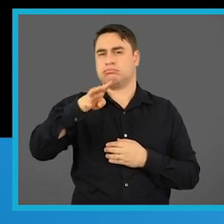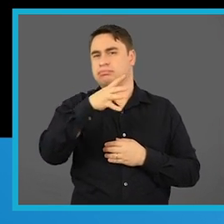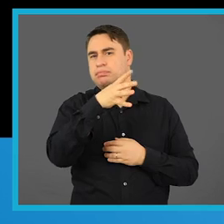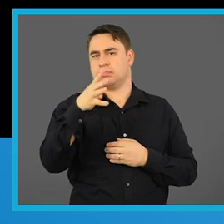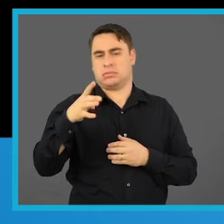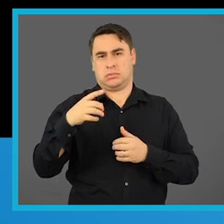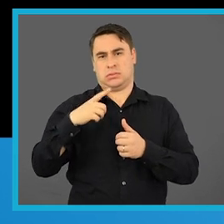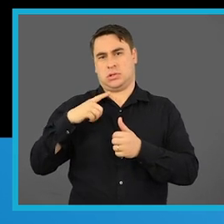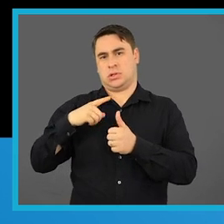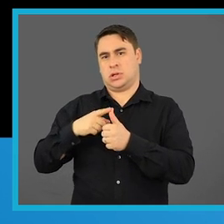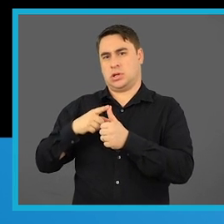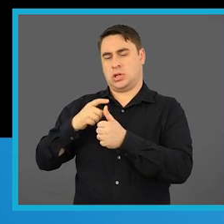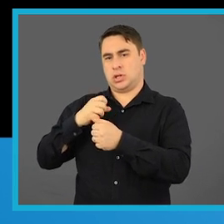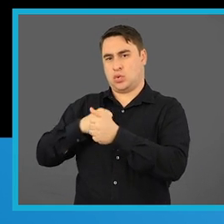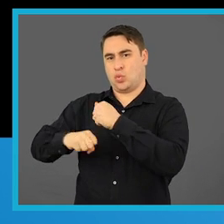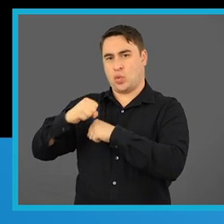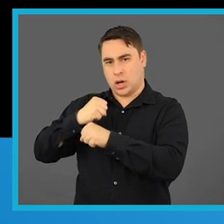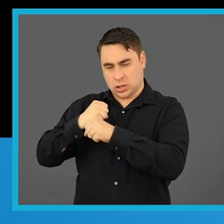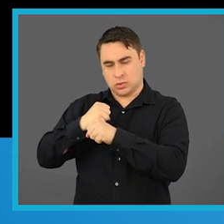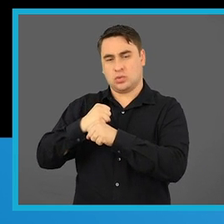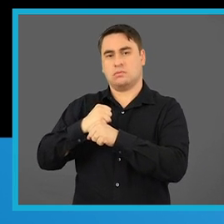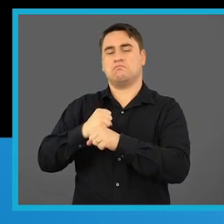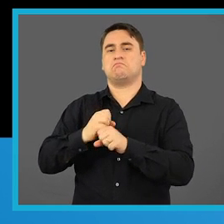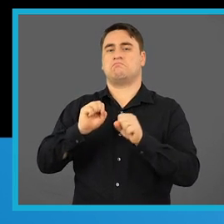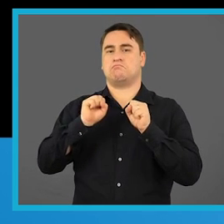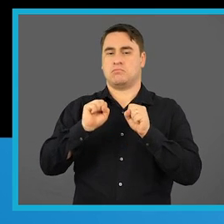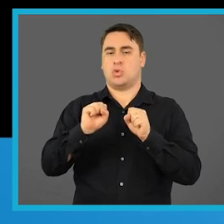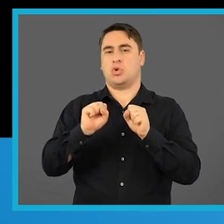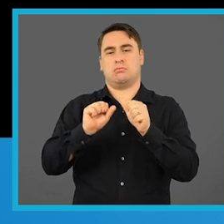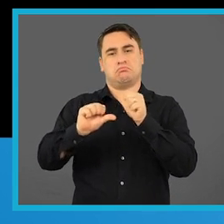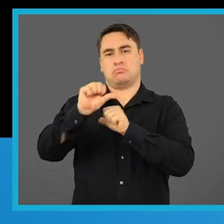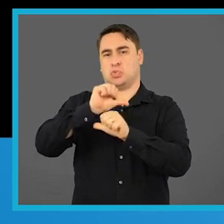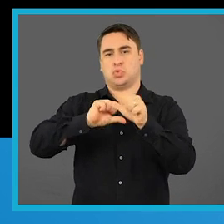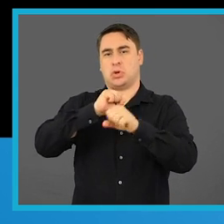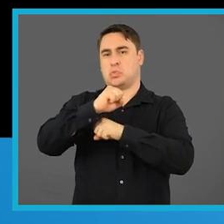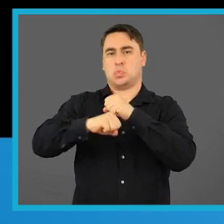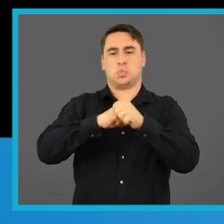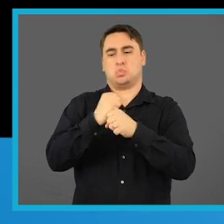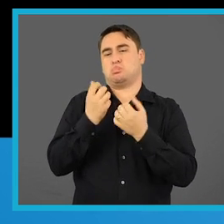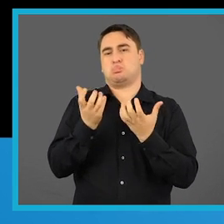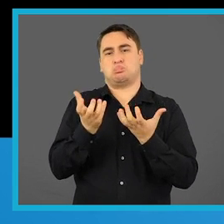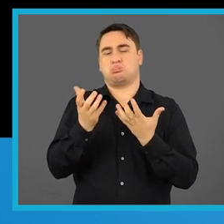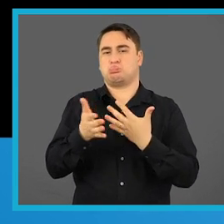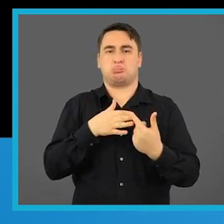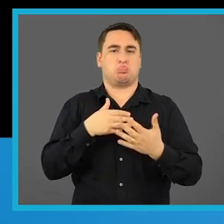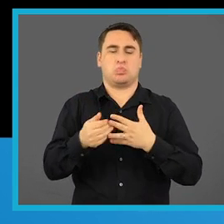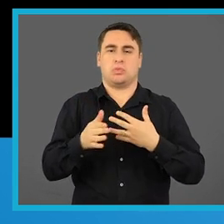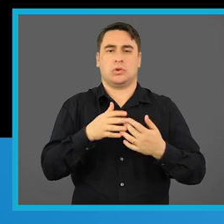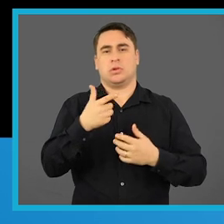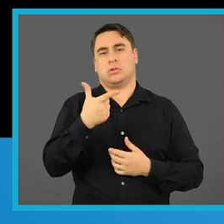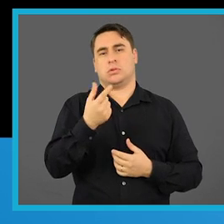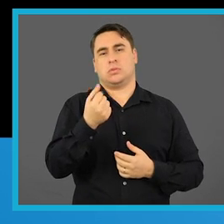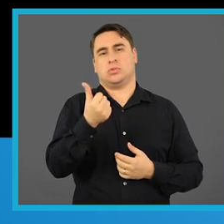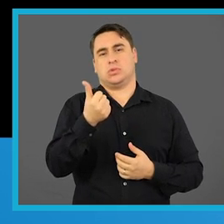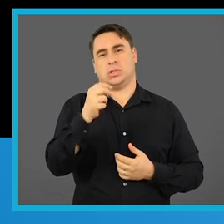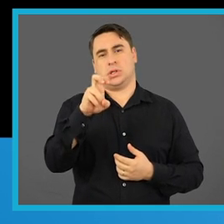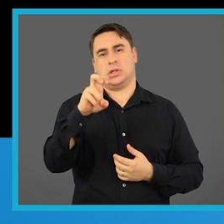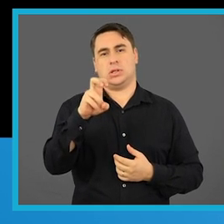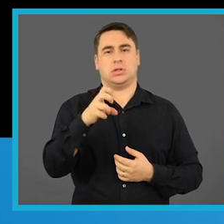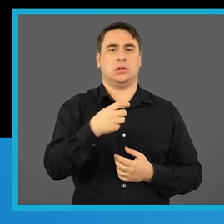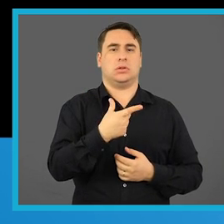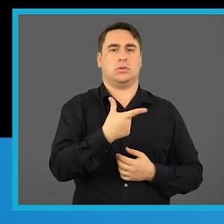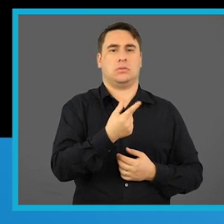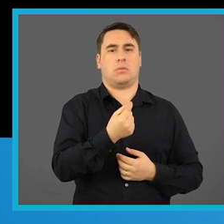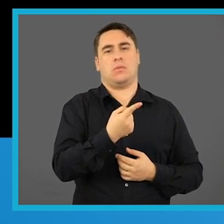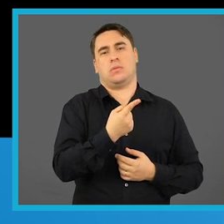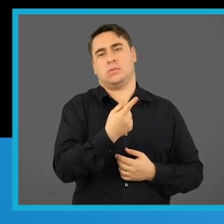você tem o ano, onde você pode customizar para o ano que você vai utilizar,